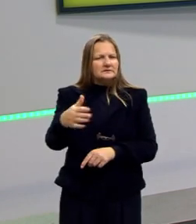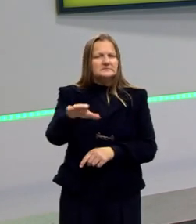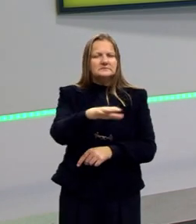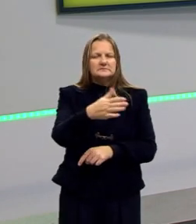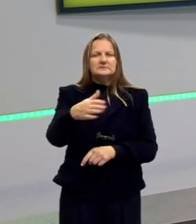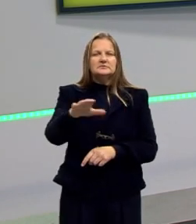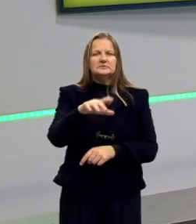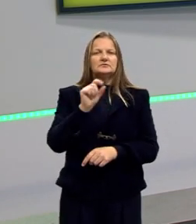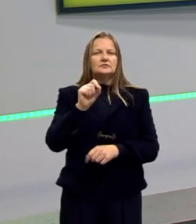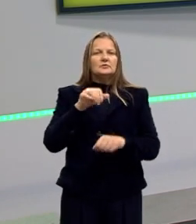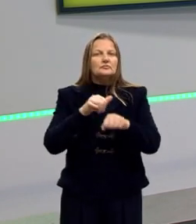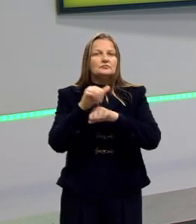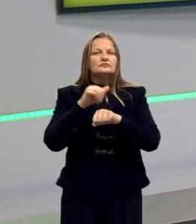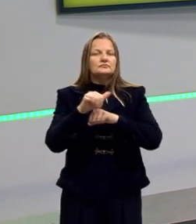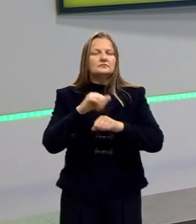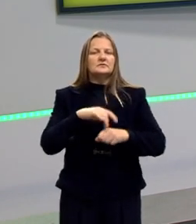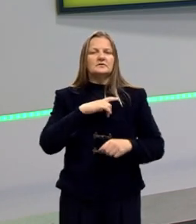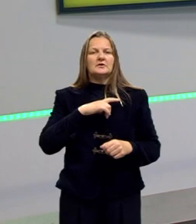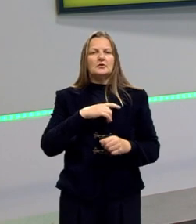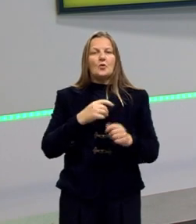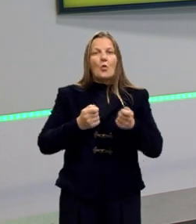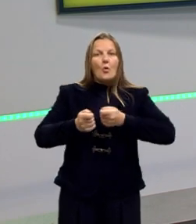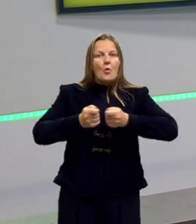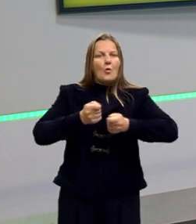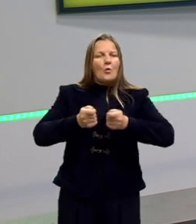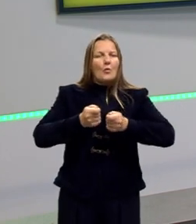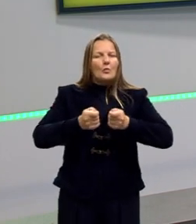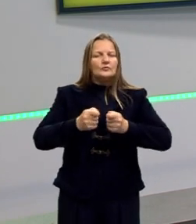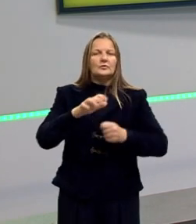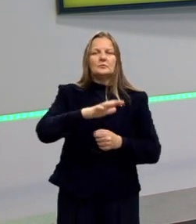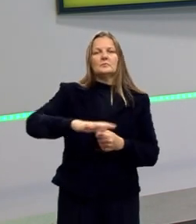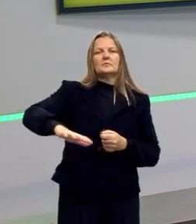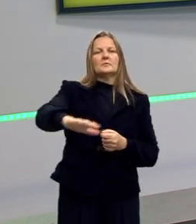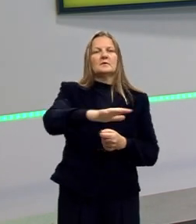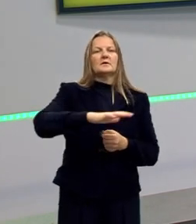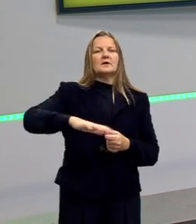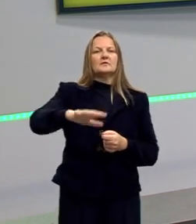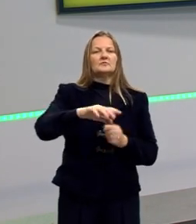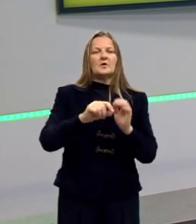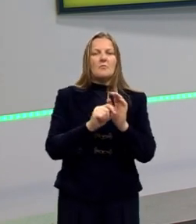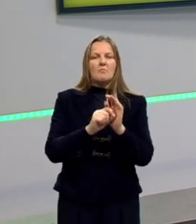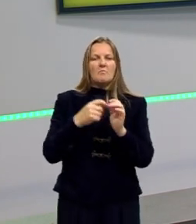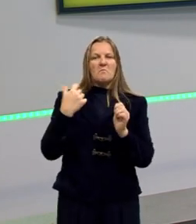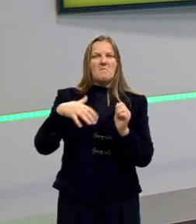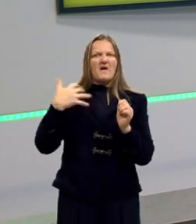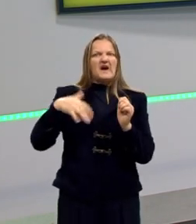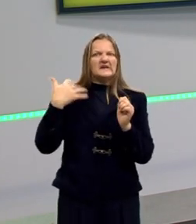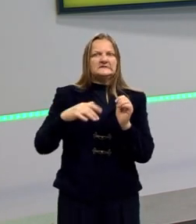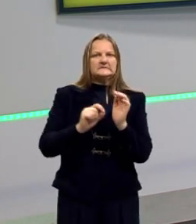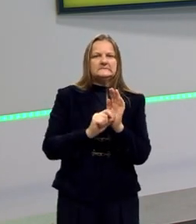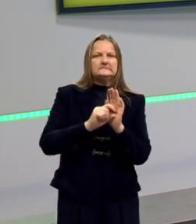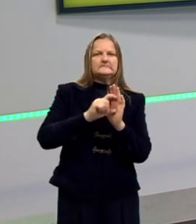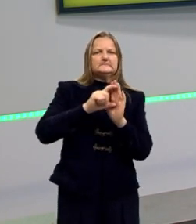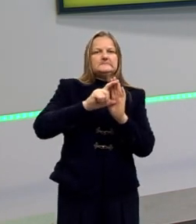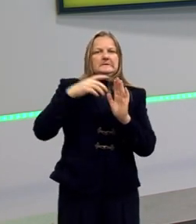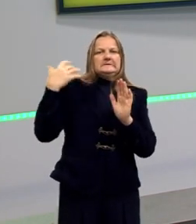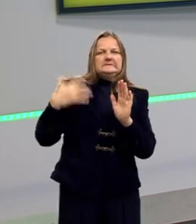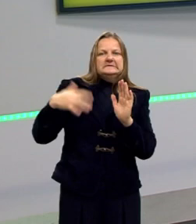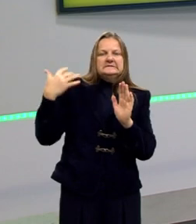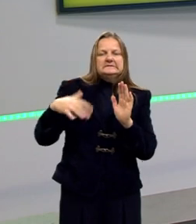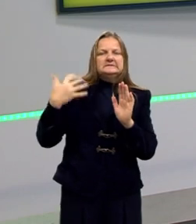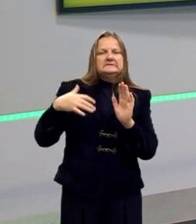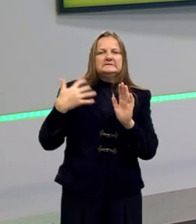que pode acontecer também como ela que detém todo quase todo mercado ela vai subir o preço né muitas vezes ela sobe a